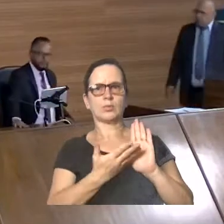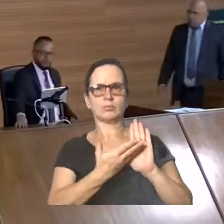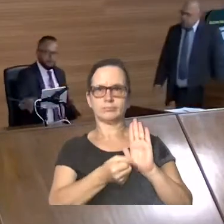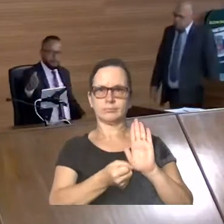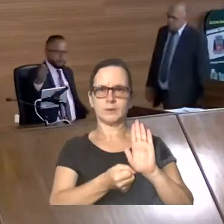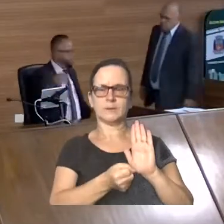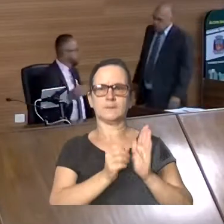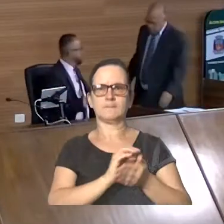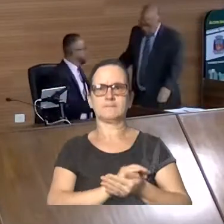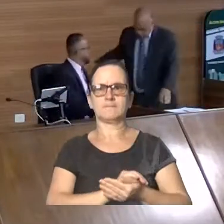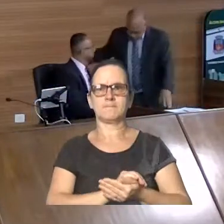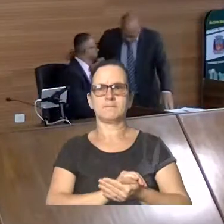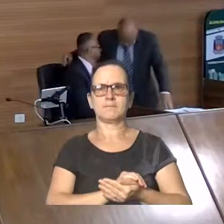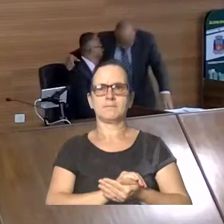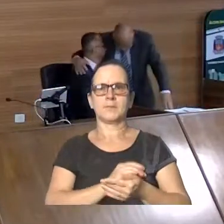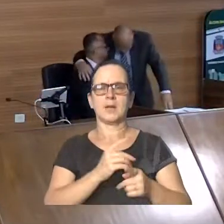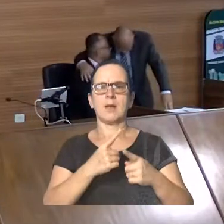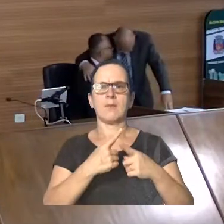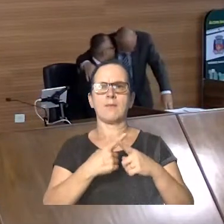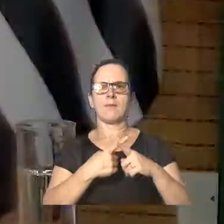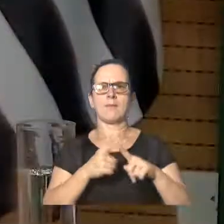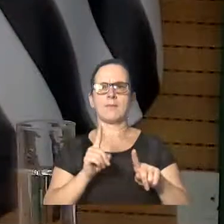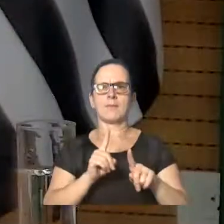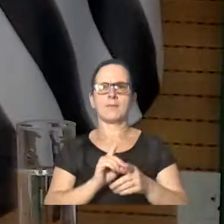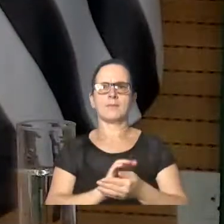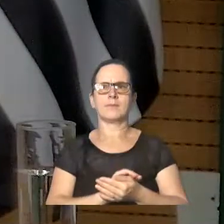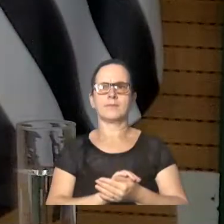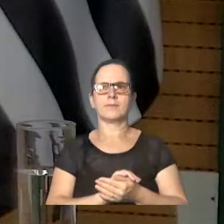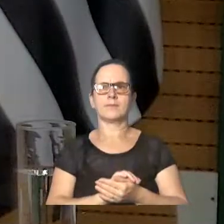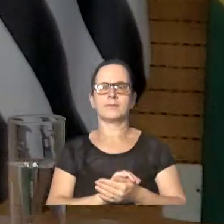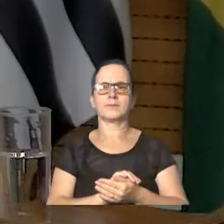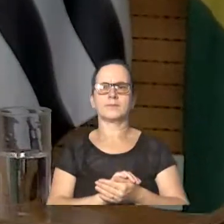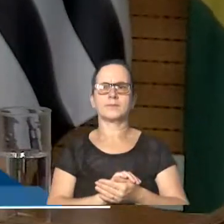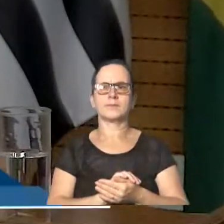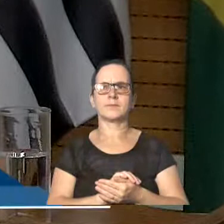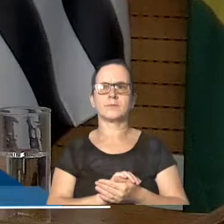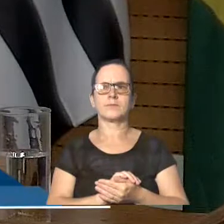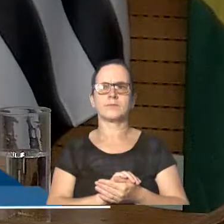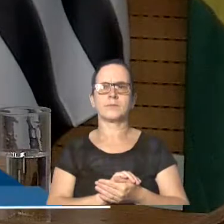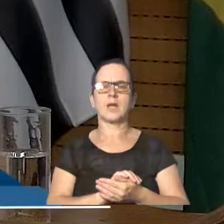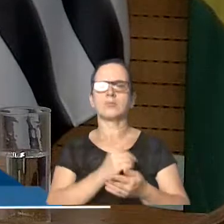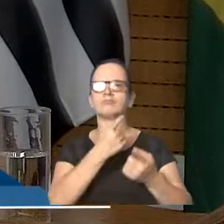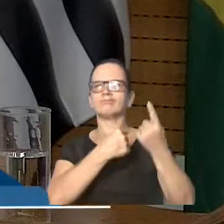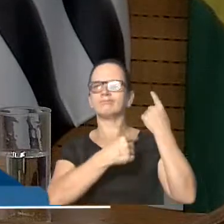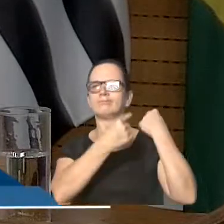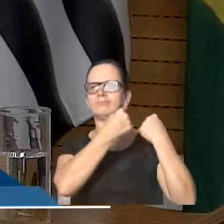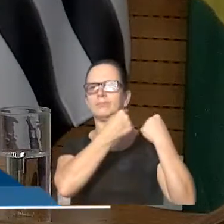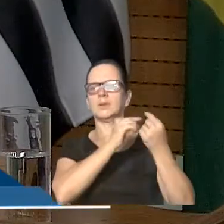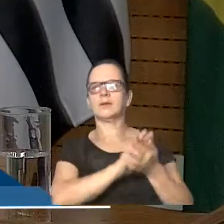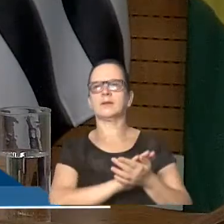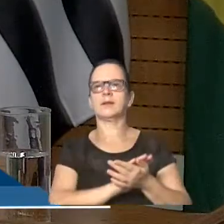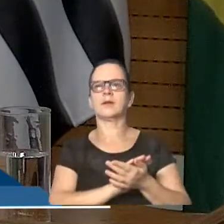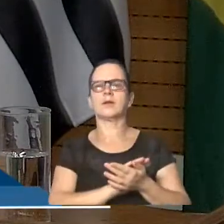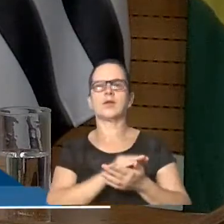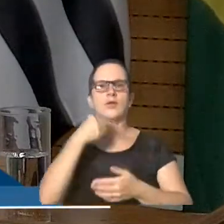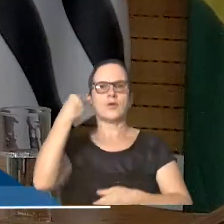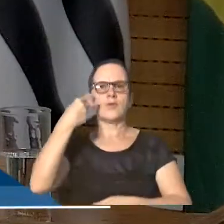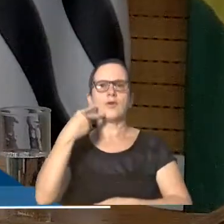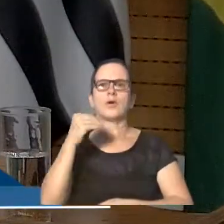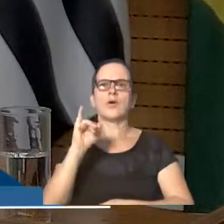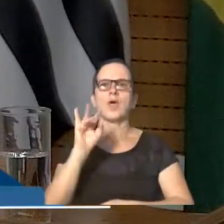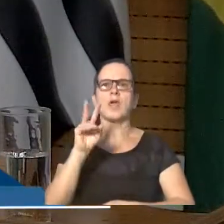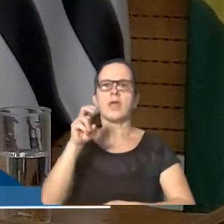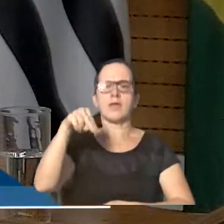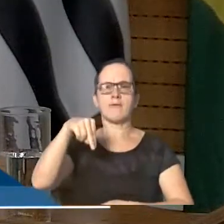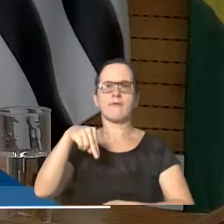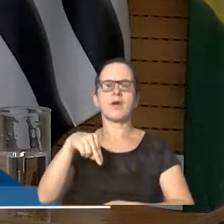Tinho, mas puxando um pouquinho no tempo, O ex-vereador Ivan Delbrano, defensor fiel